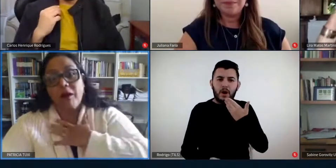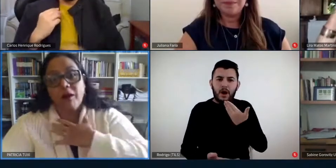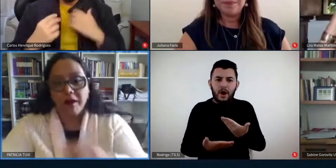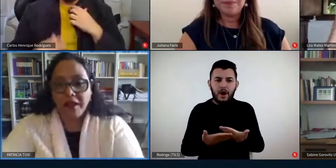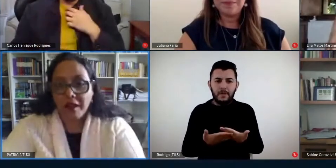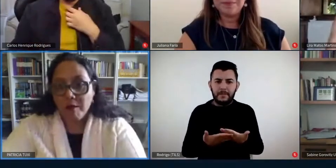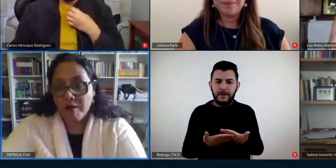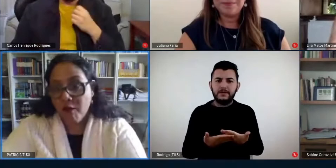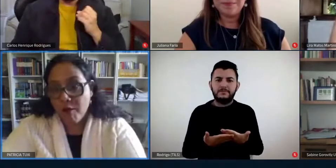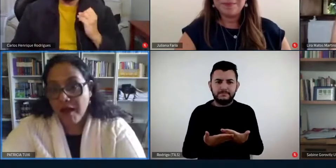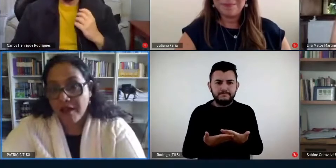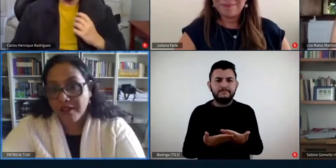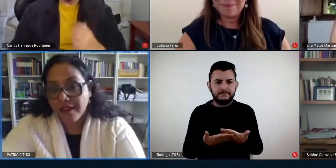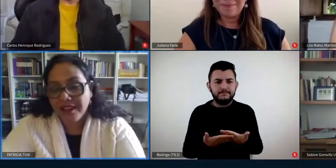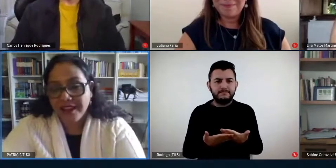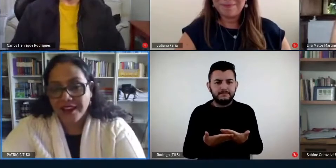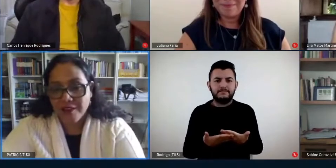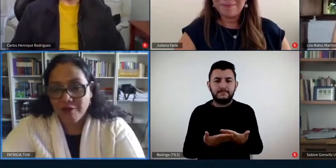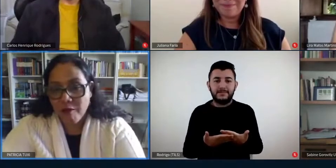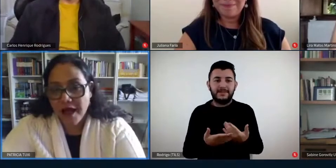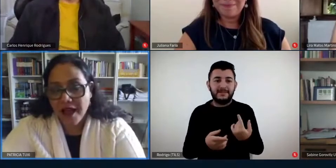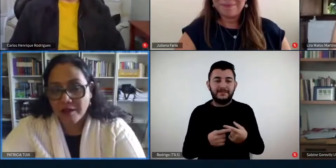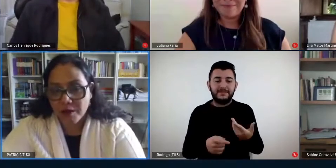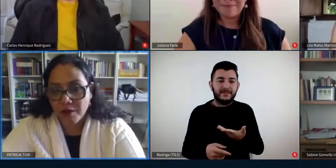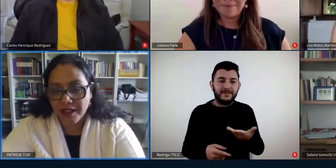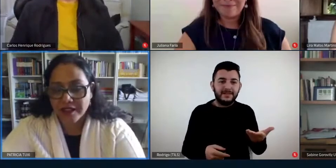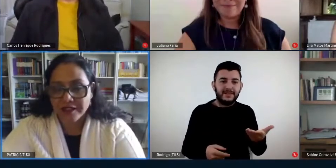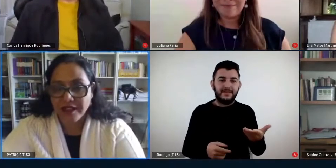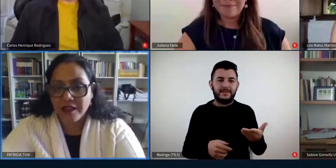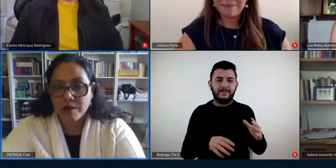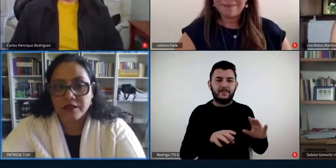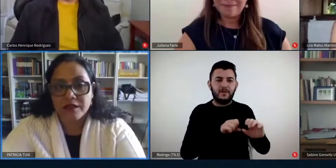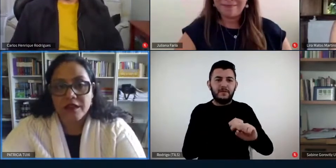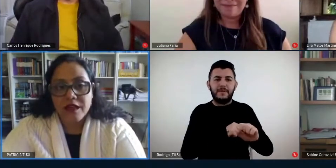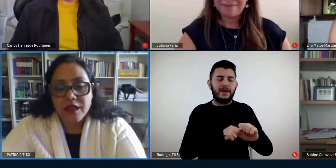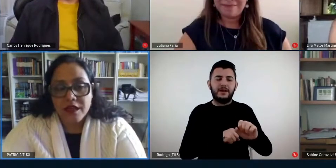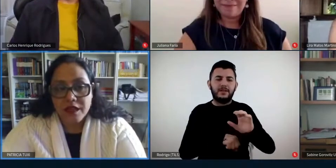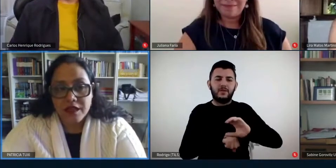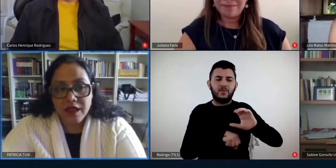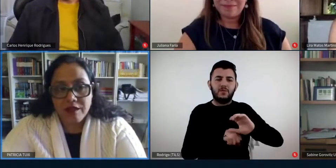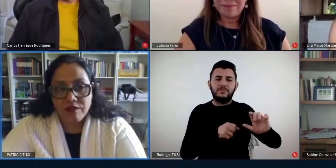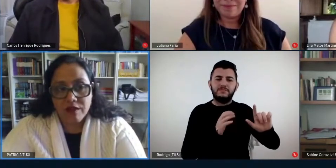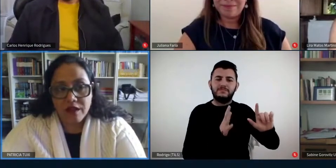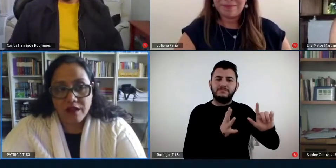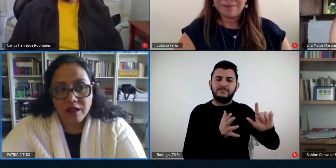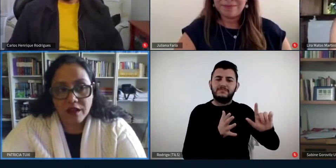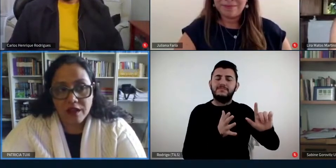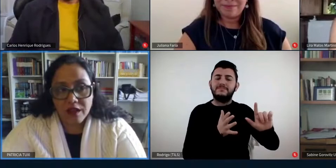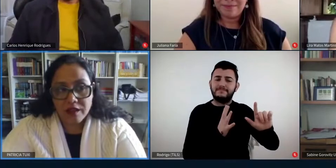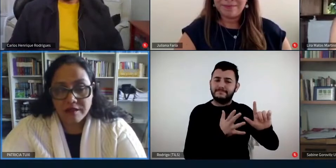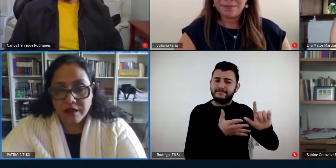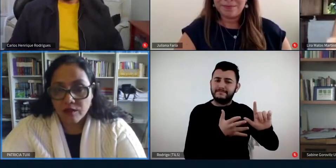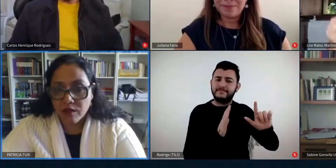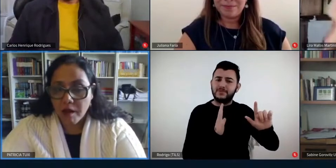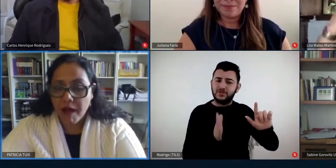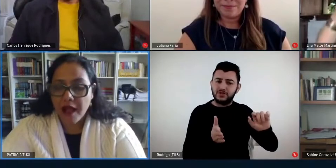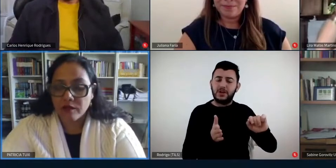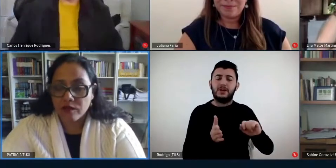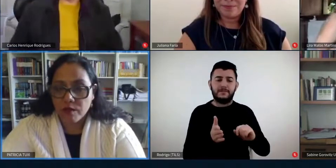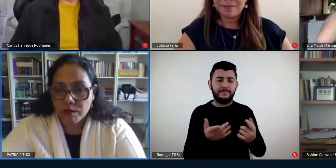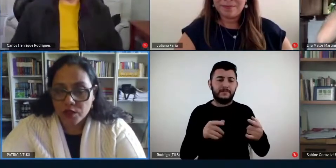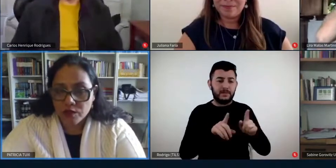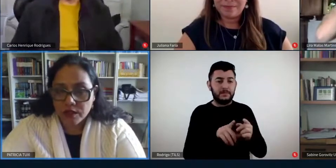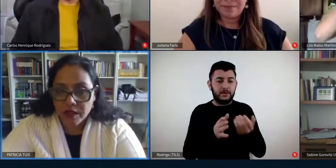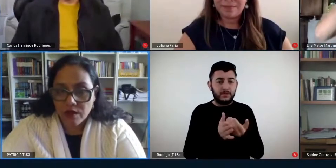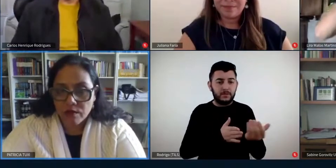mesmo, assim. Ela era uma formando, né? Ela era formada pelo Letras Libras. E estava iniciando um